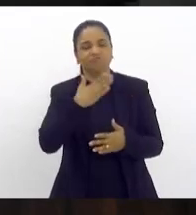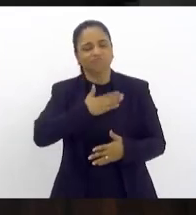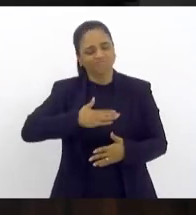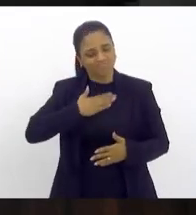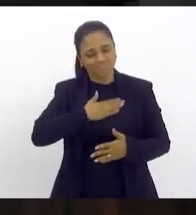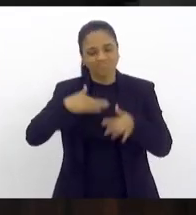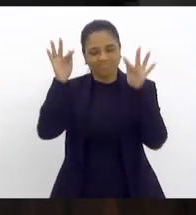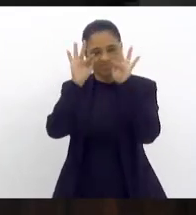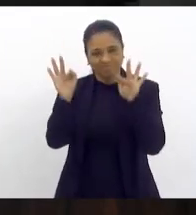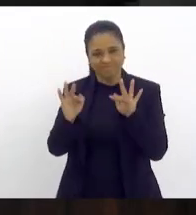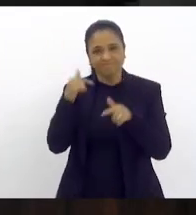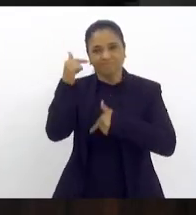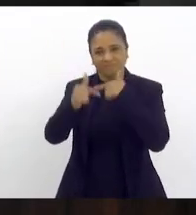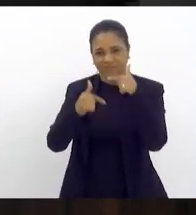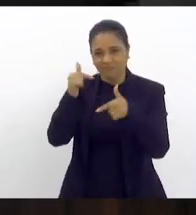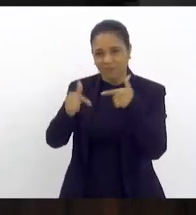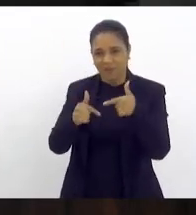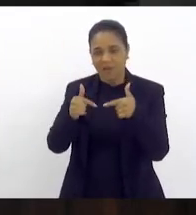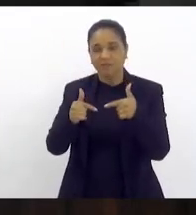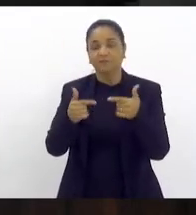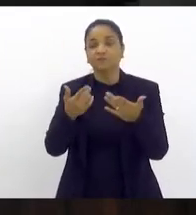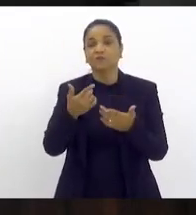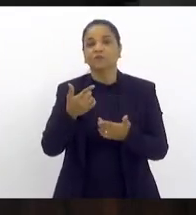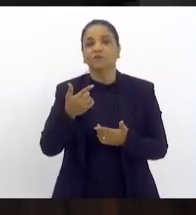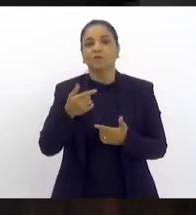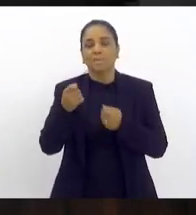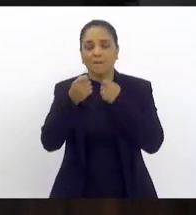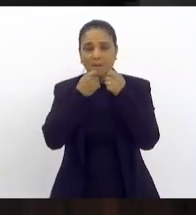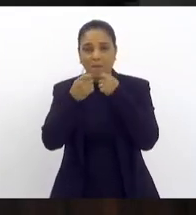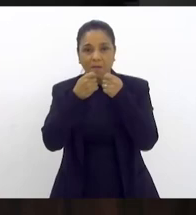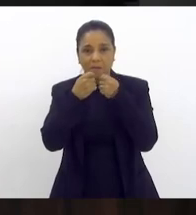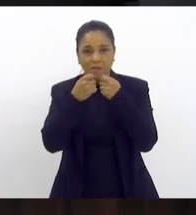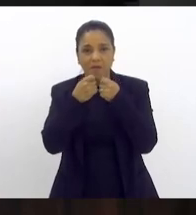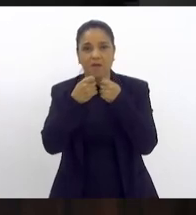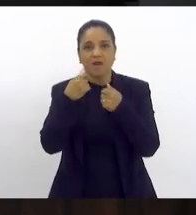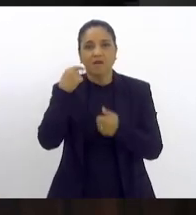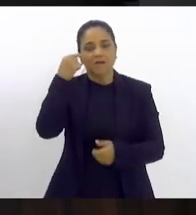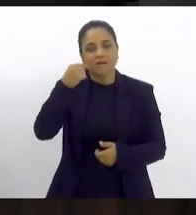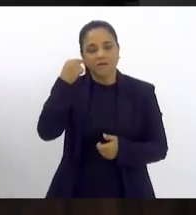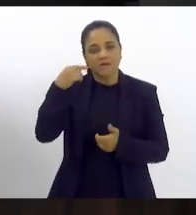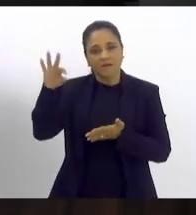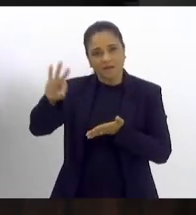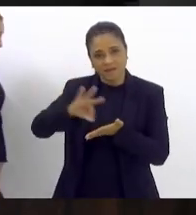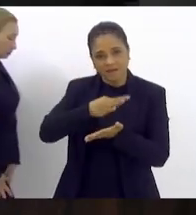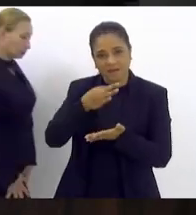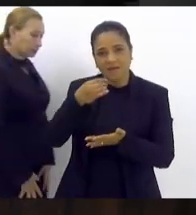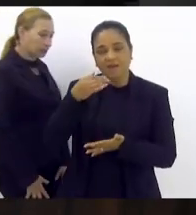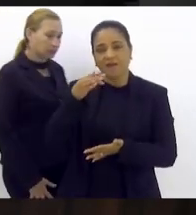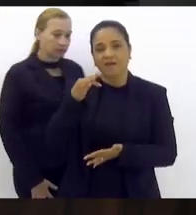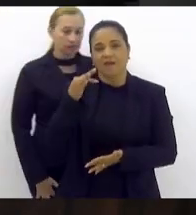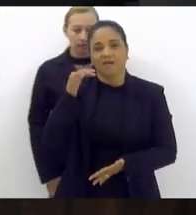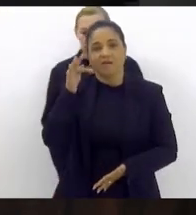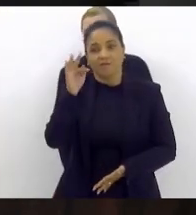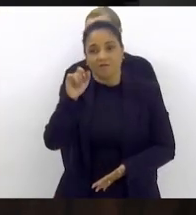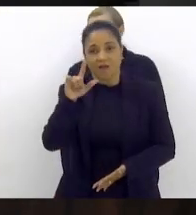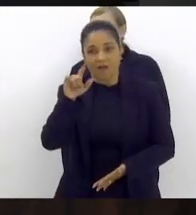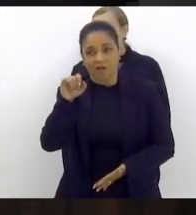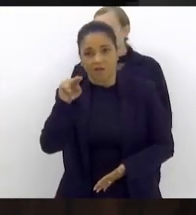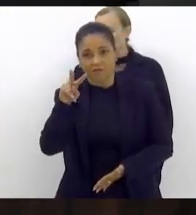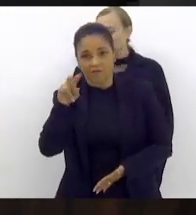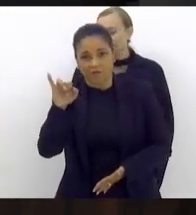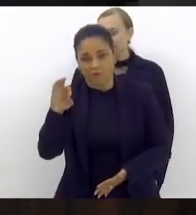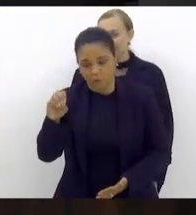seu trabalho convido o próximo morador escrito meu companheiro Deputado Flávio Serafim vossa excelência